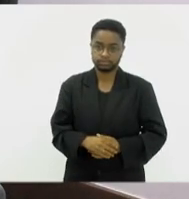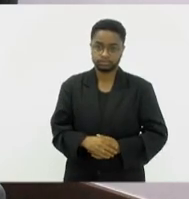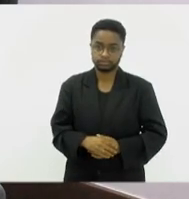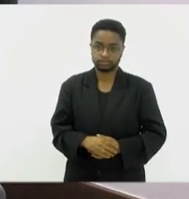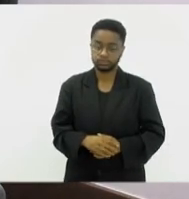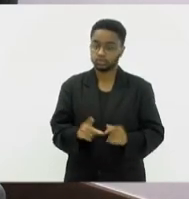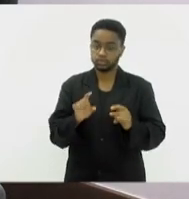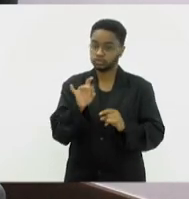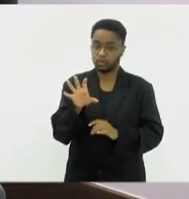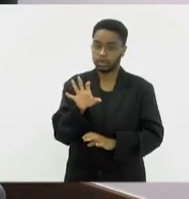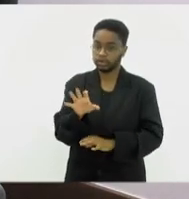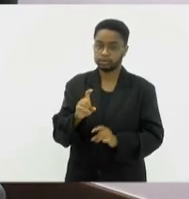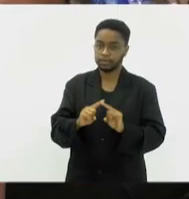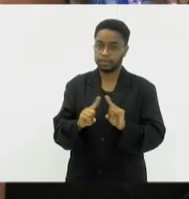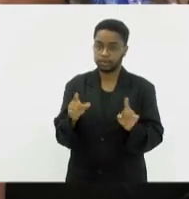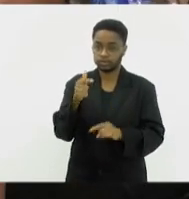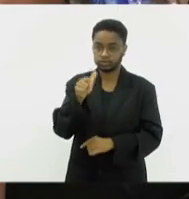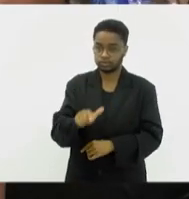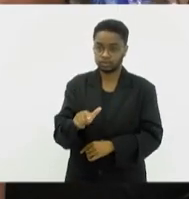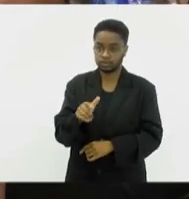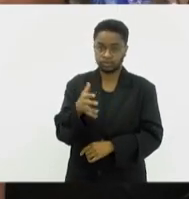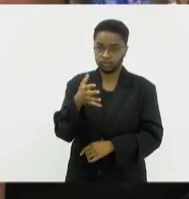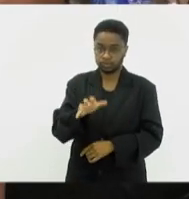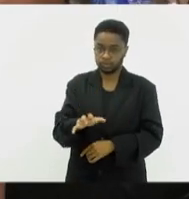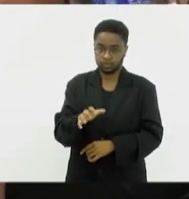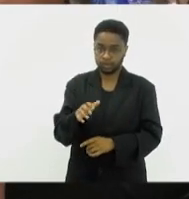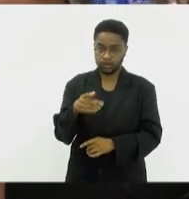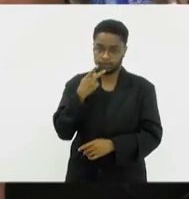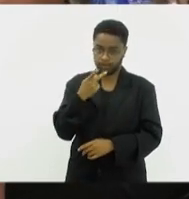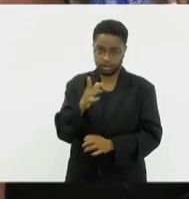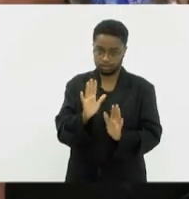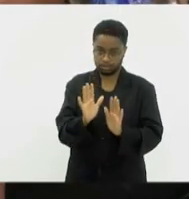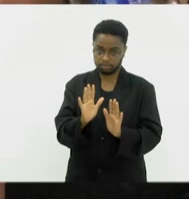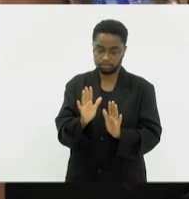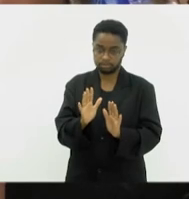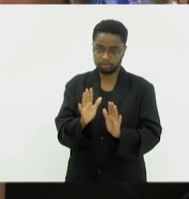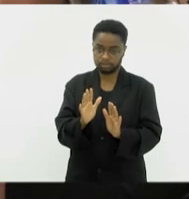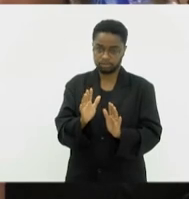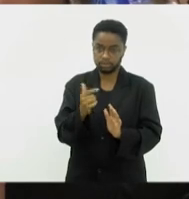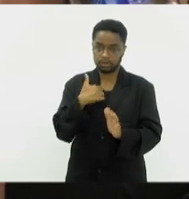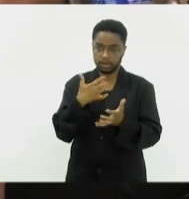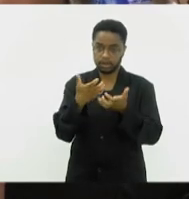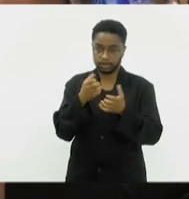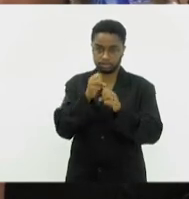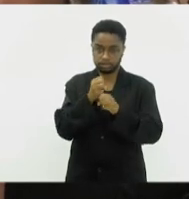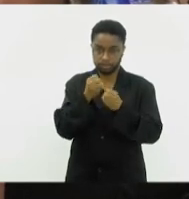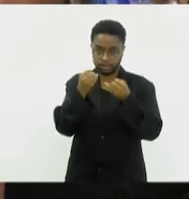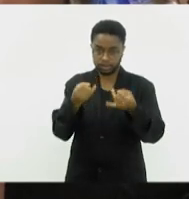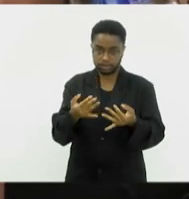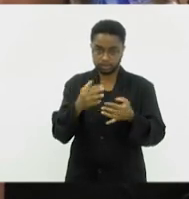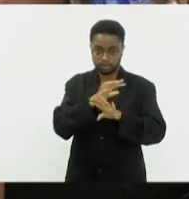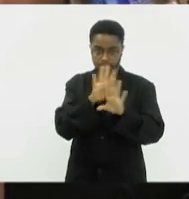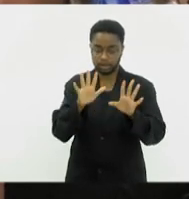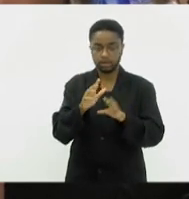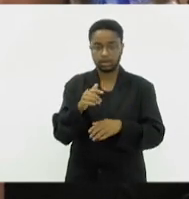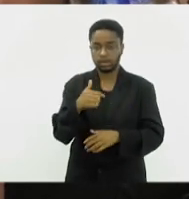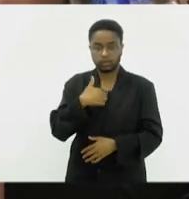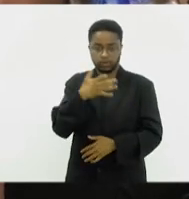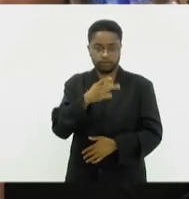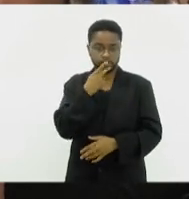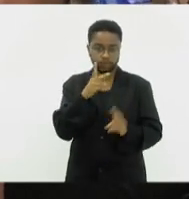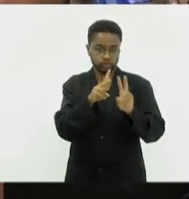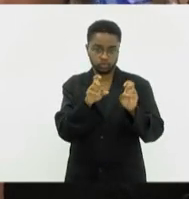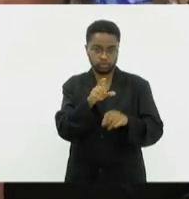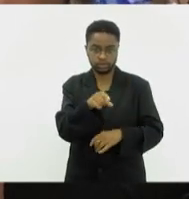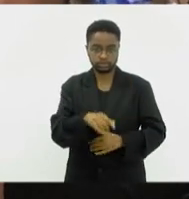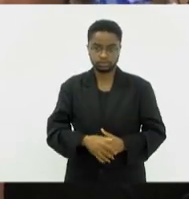senhor, de novo, não quer avançar. Eu quero que o senhor deixe claro aqui. O senhor não quer falar sobre o assunto, não. Quero falar sobre o assunto. Perfeito. Presidente.